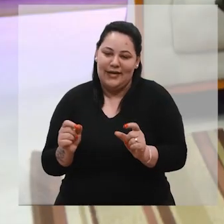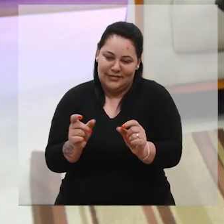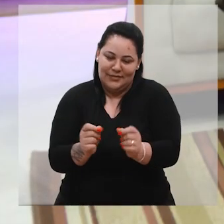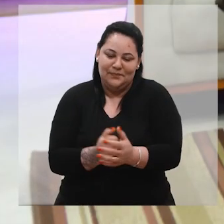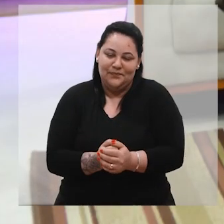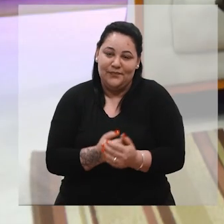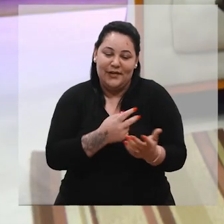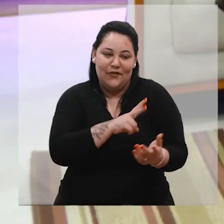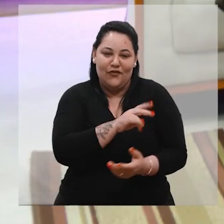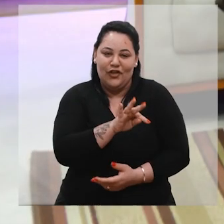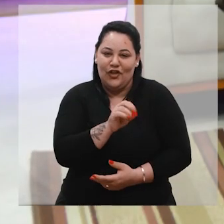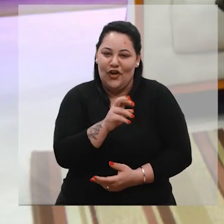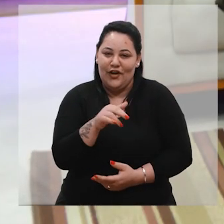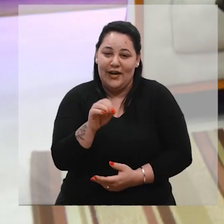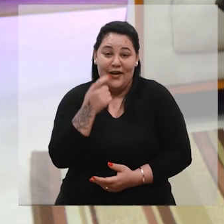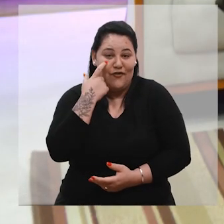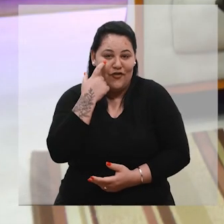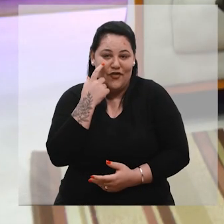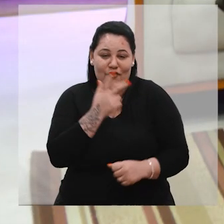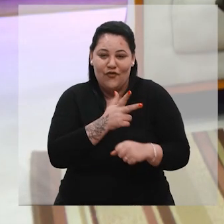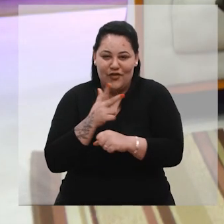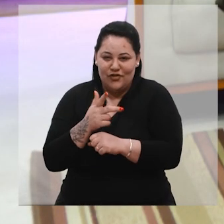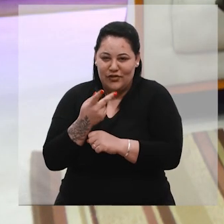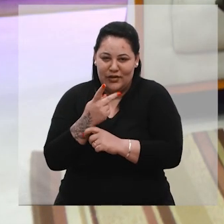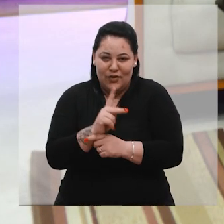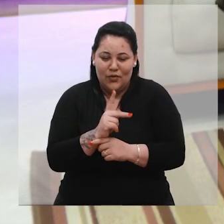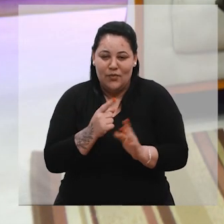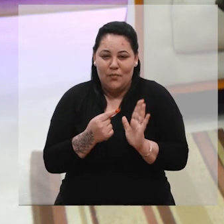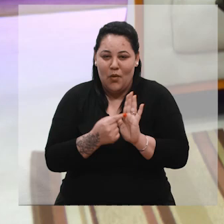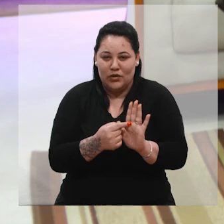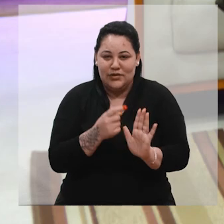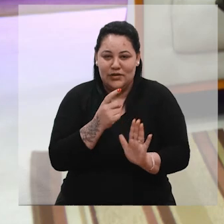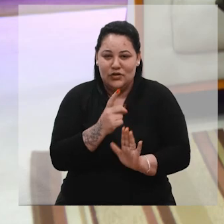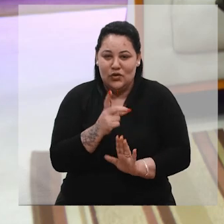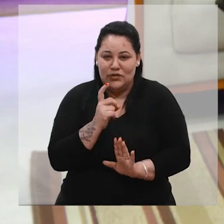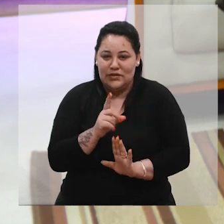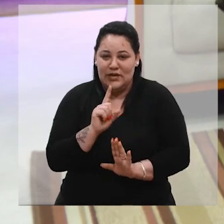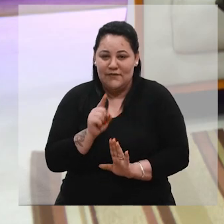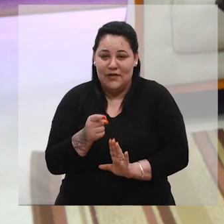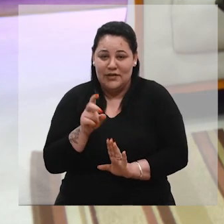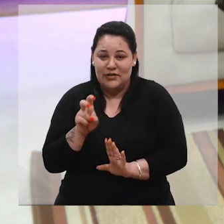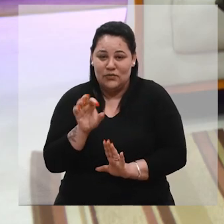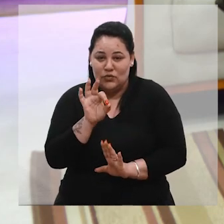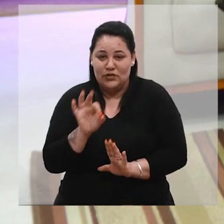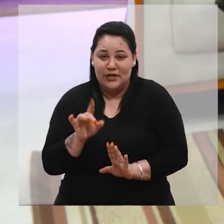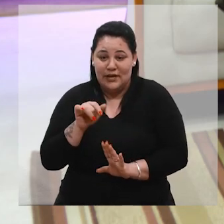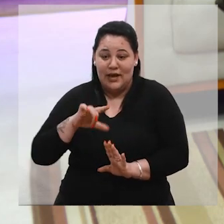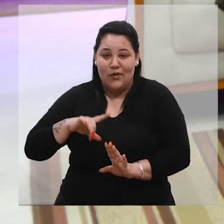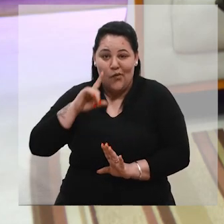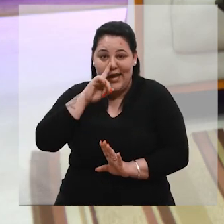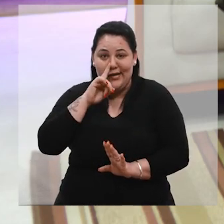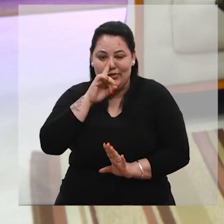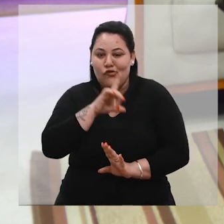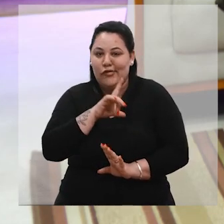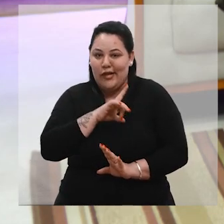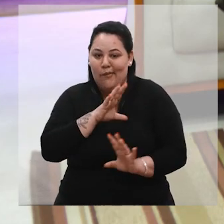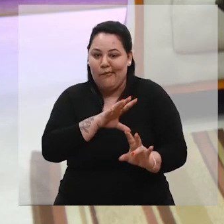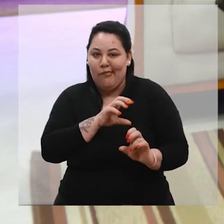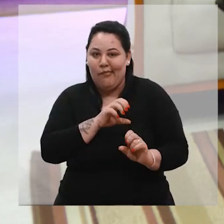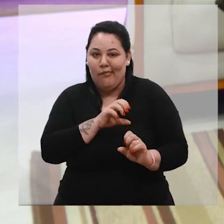meu ladinho. Então, eu assisti um vídeo teu que aponta que 12,5% é o risco de uma mulher ter câncer de mama, ou seja,